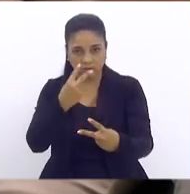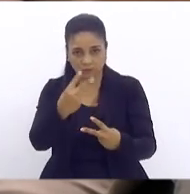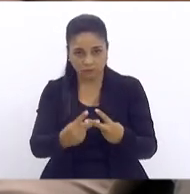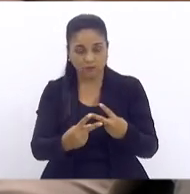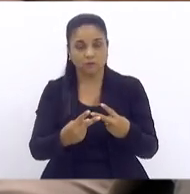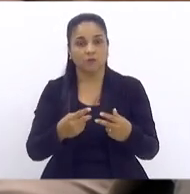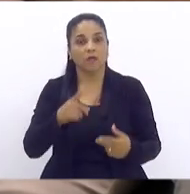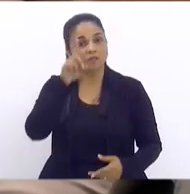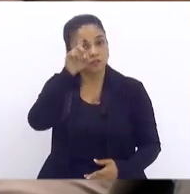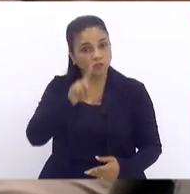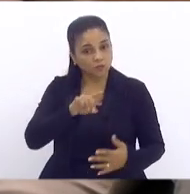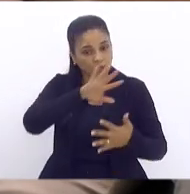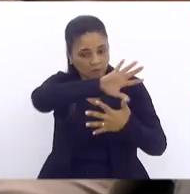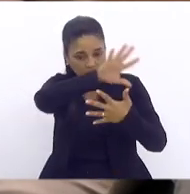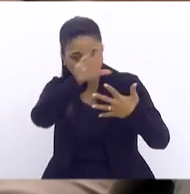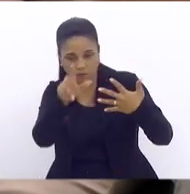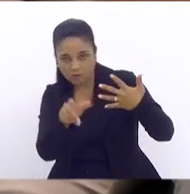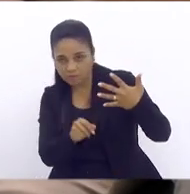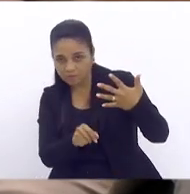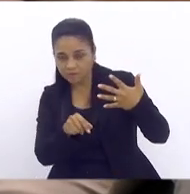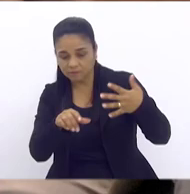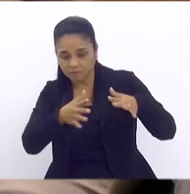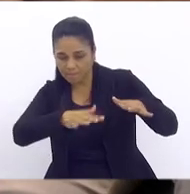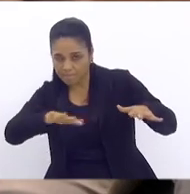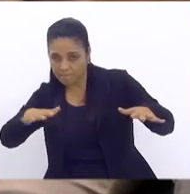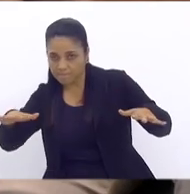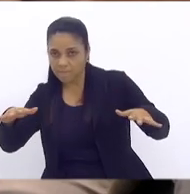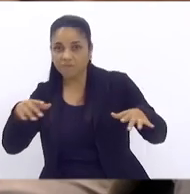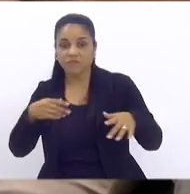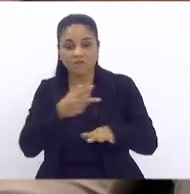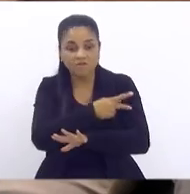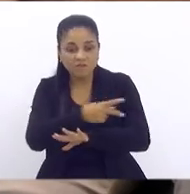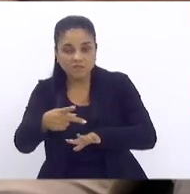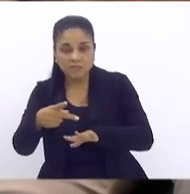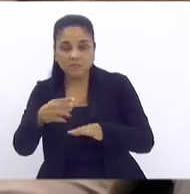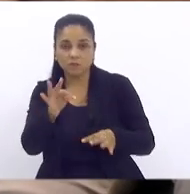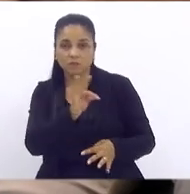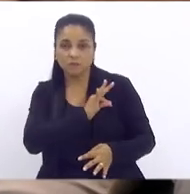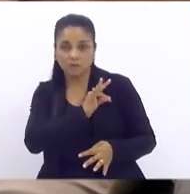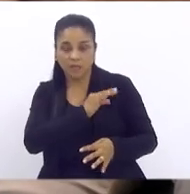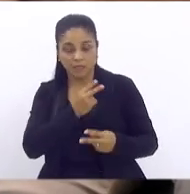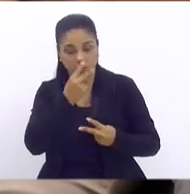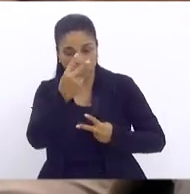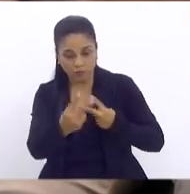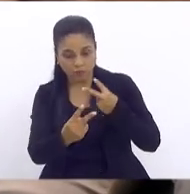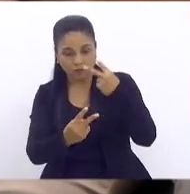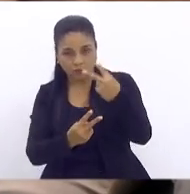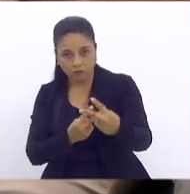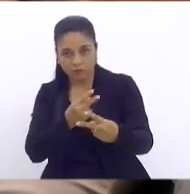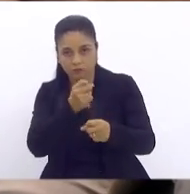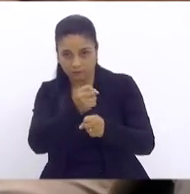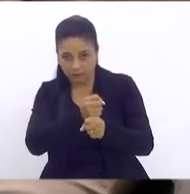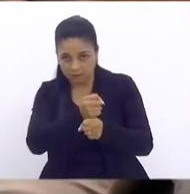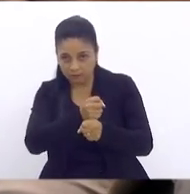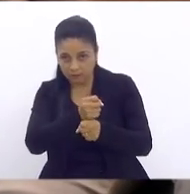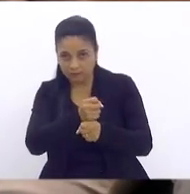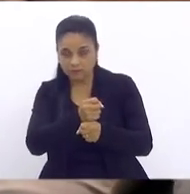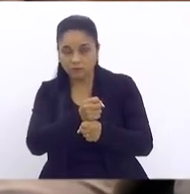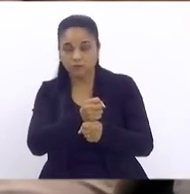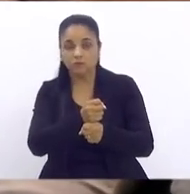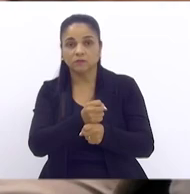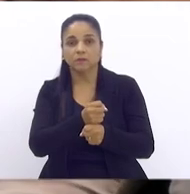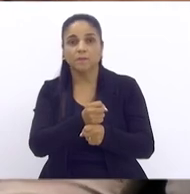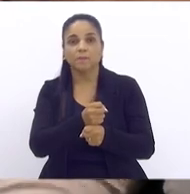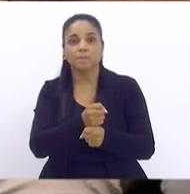Costas faz visitações técnicas no ciclo de 2 anos para dos